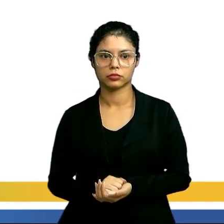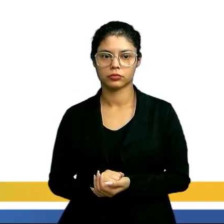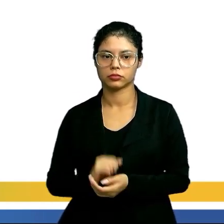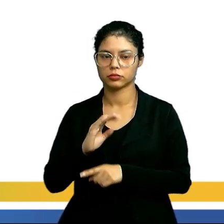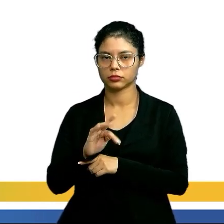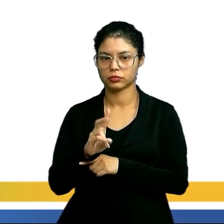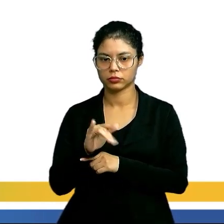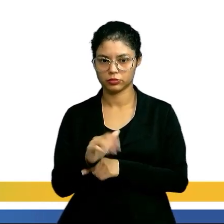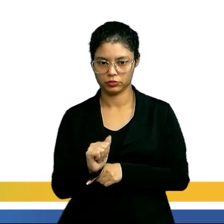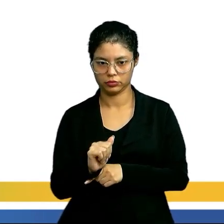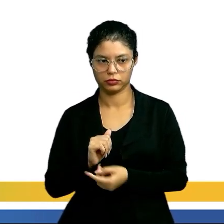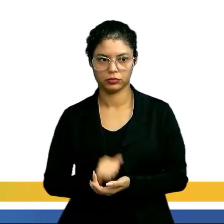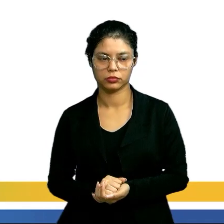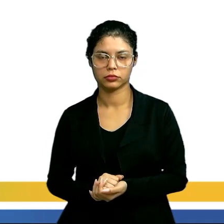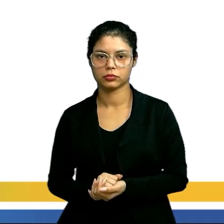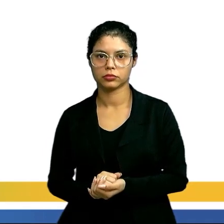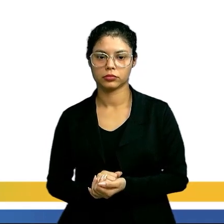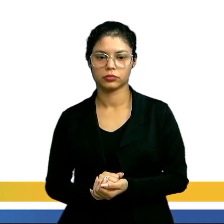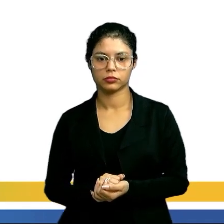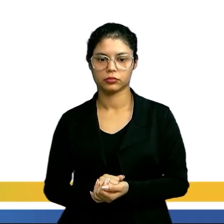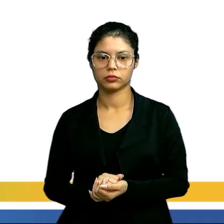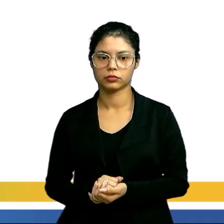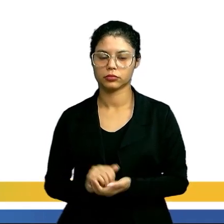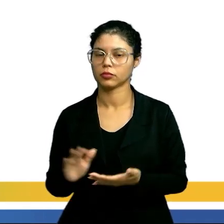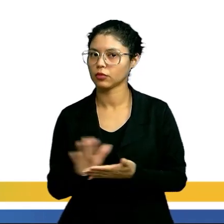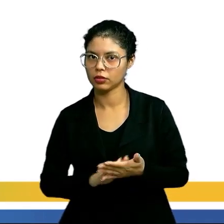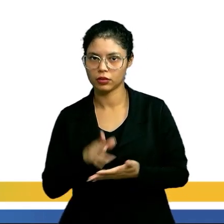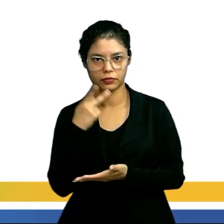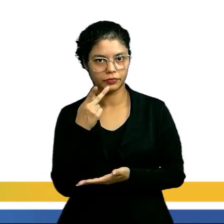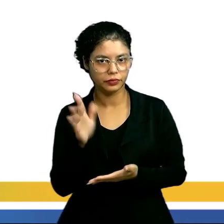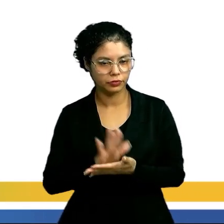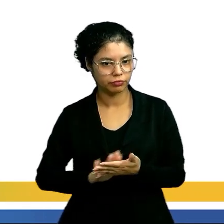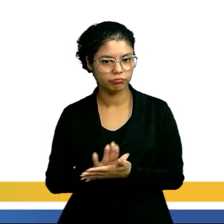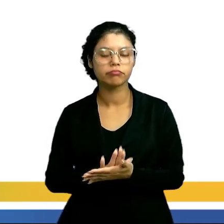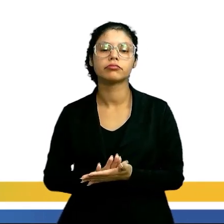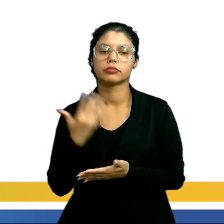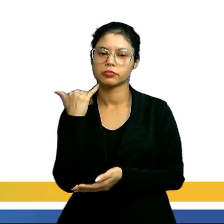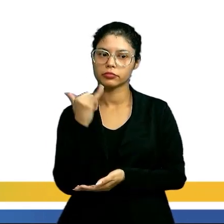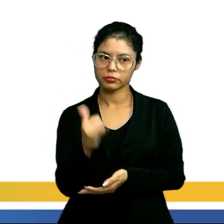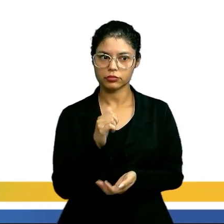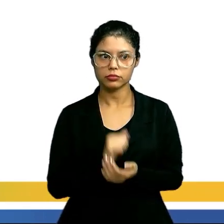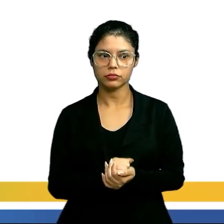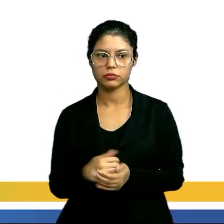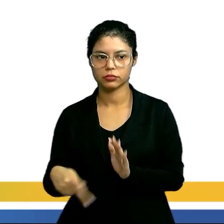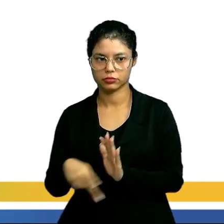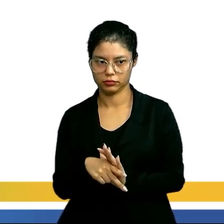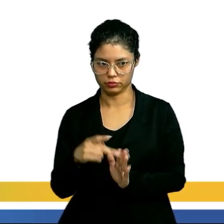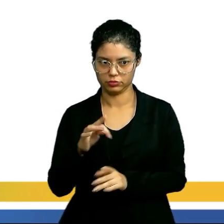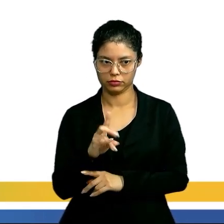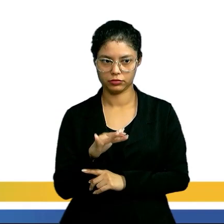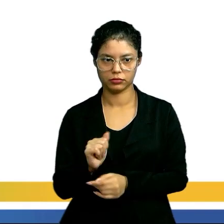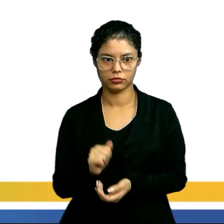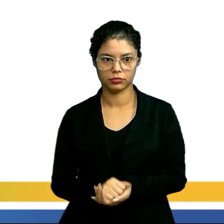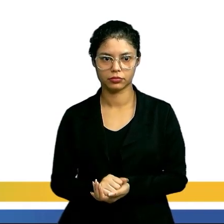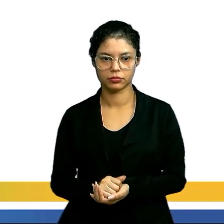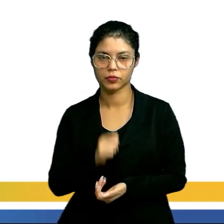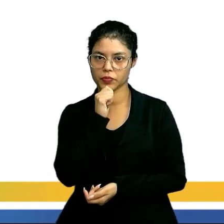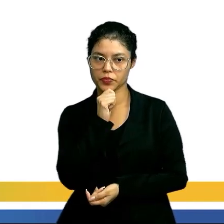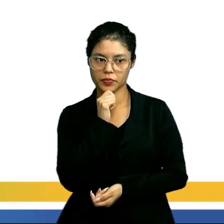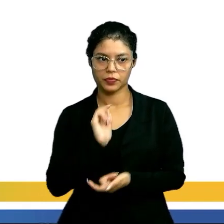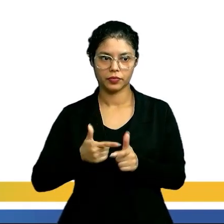metros, 822,4 metros. Dessa forma, 4 lances de escada de 20 centímetros cada um vai nos resultar em apenas